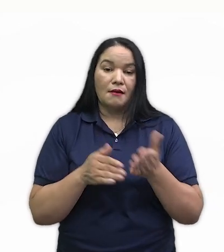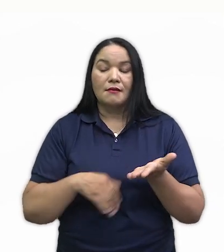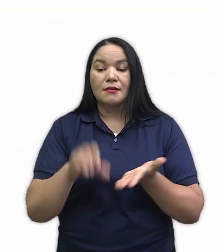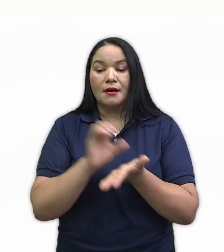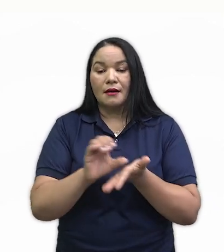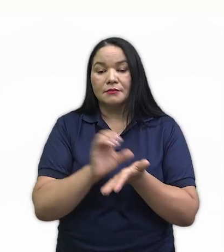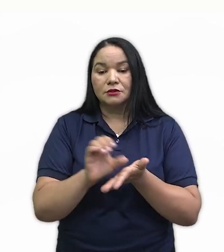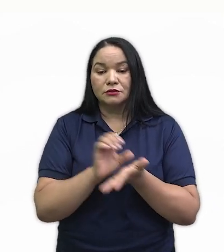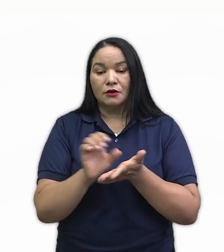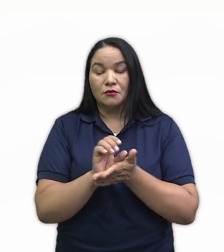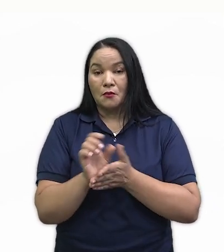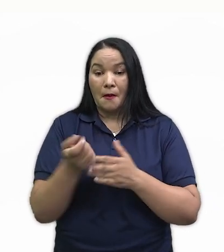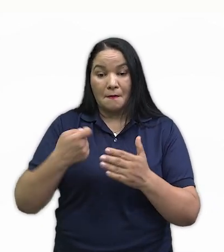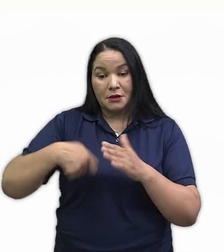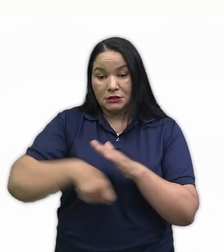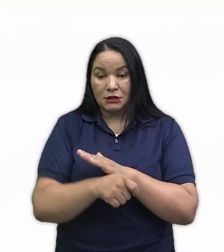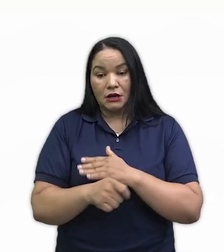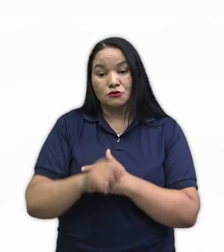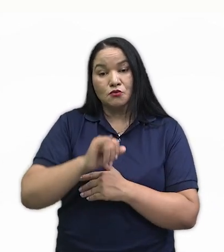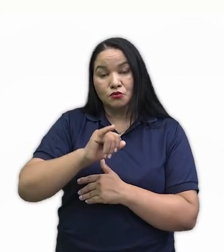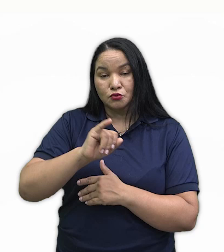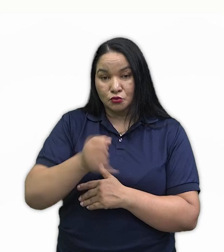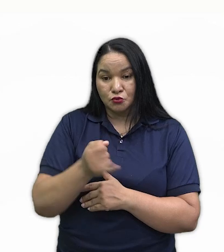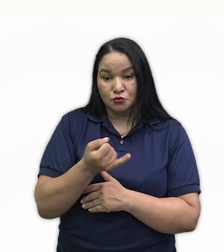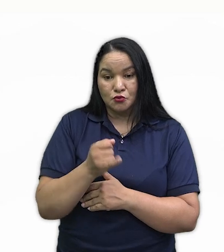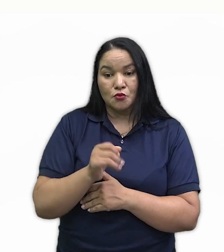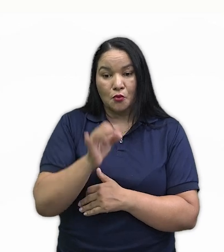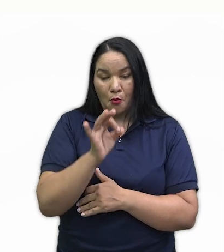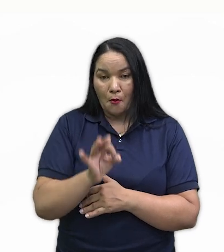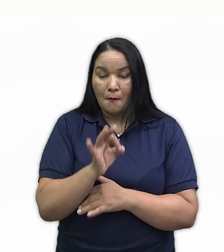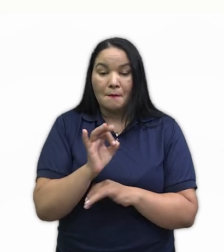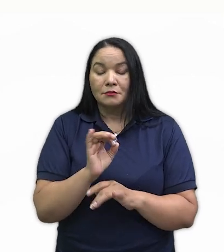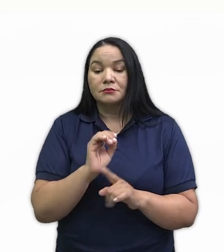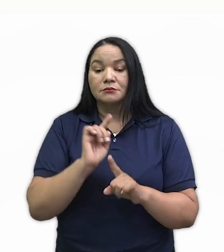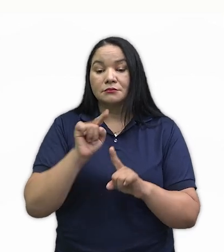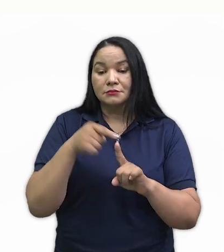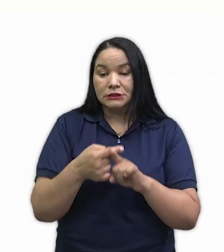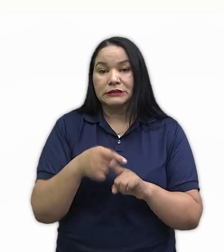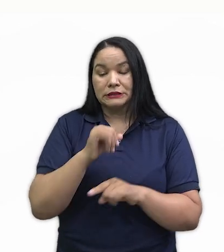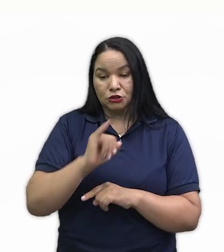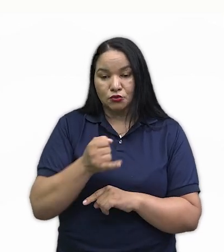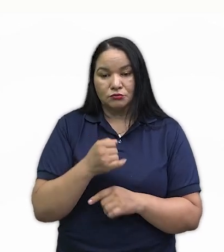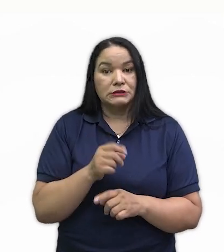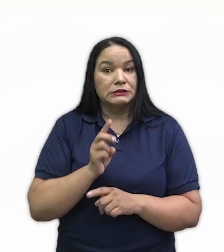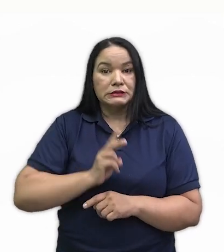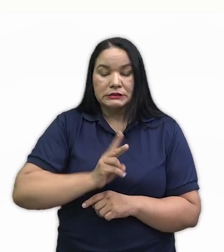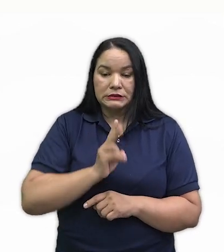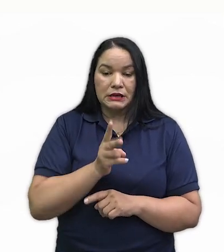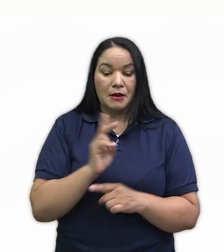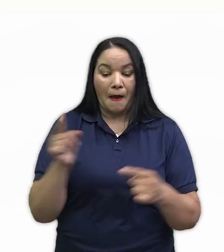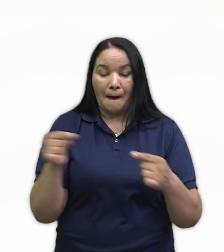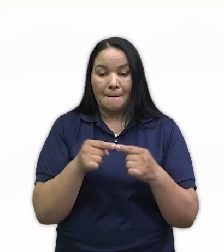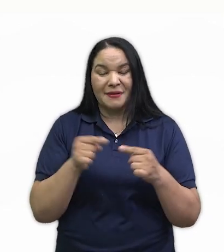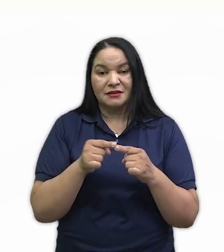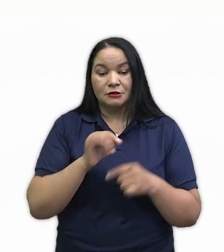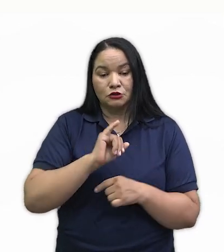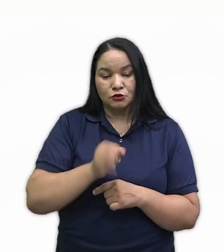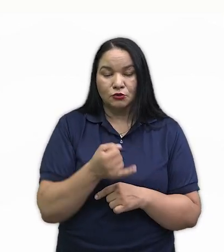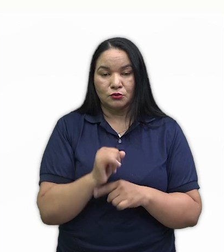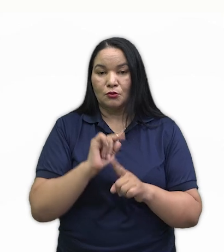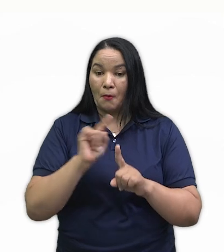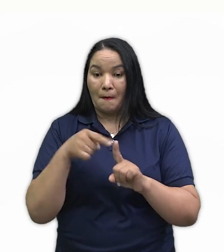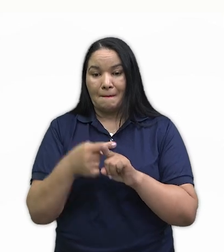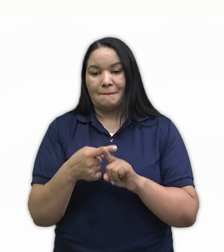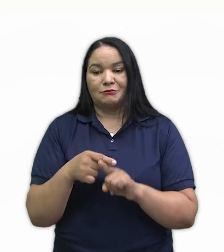ser aplicado a juros compostos? Olha lá novamente o que eu te falei. O logaritmo sempre vai ser aplicado em juros